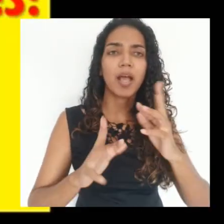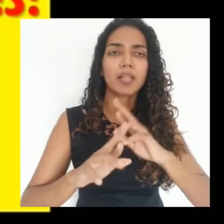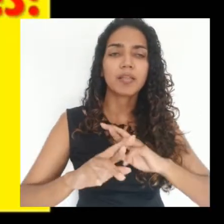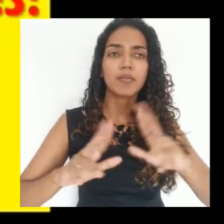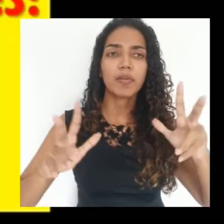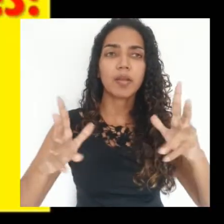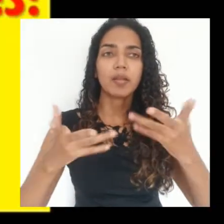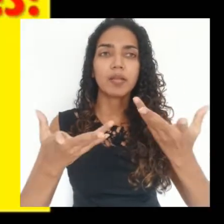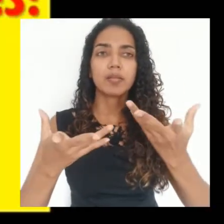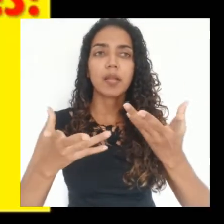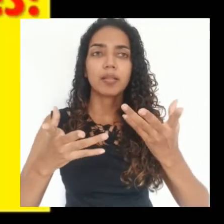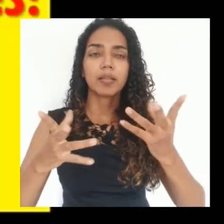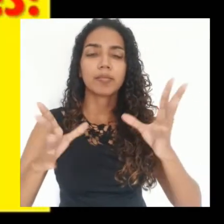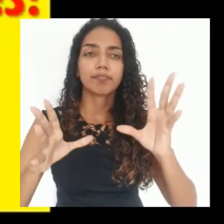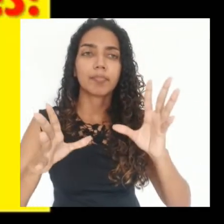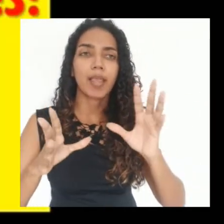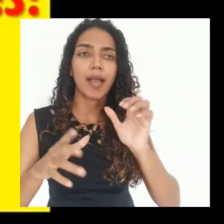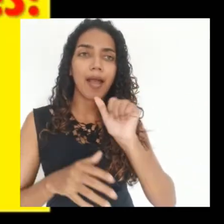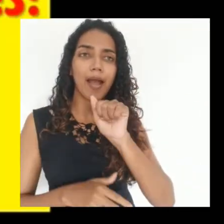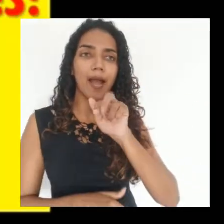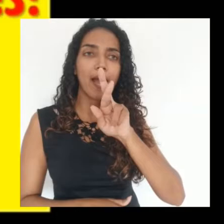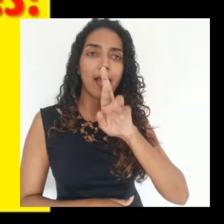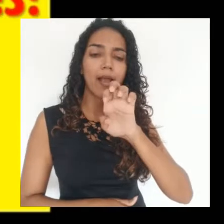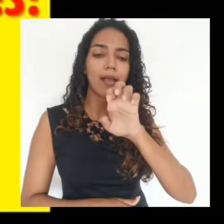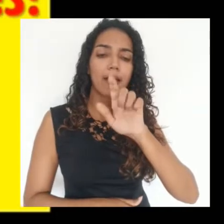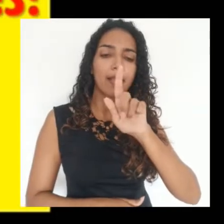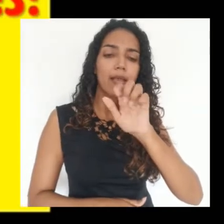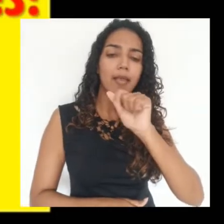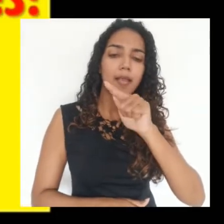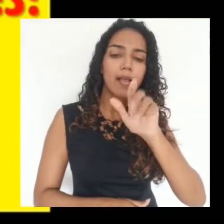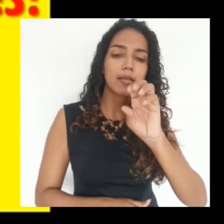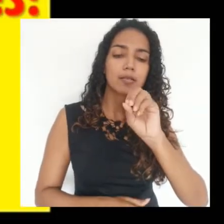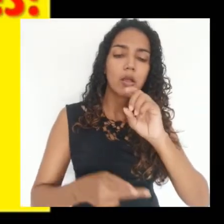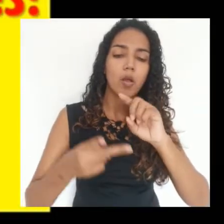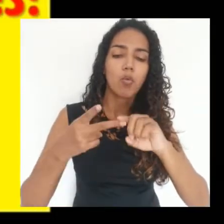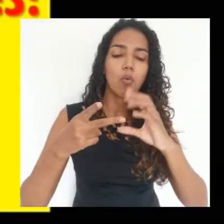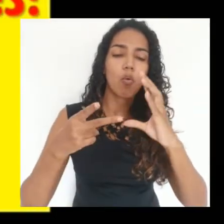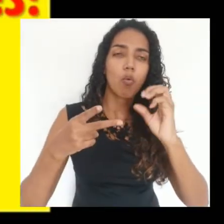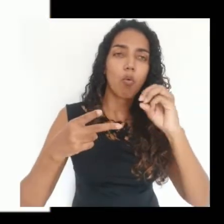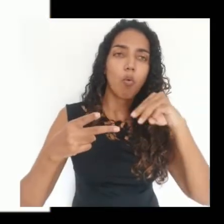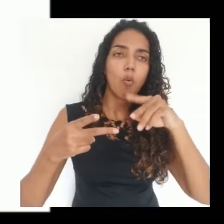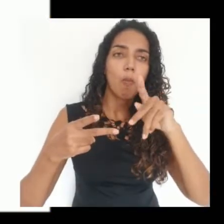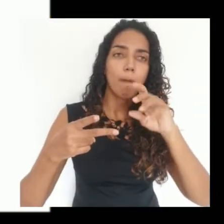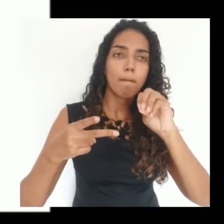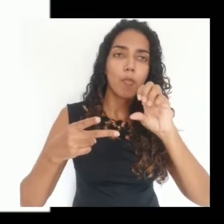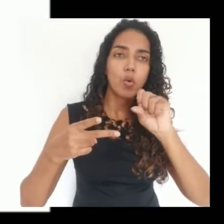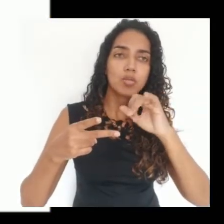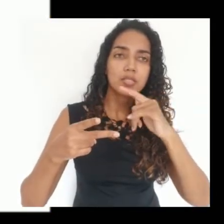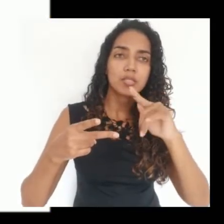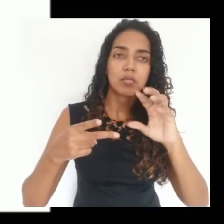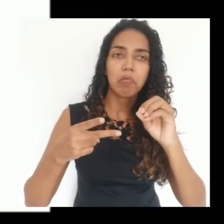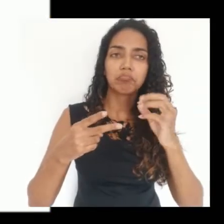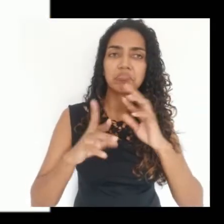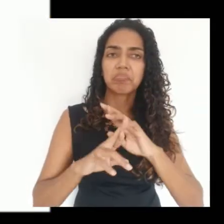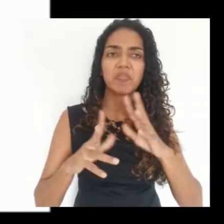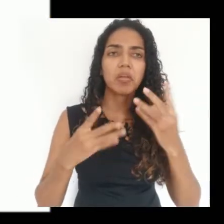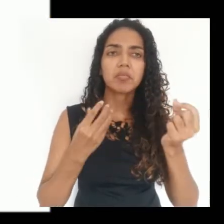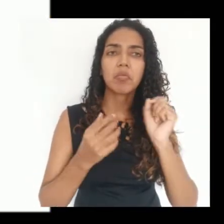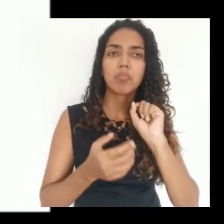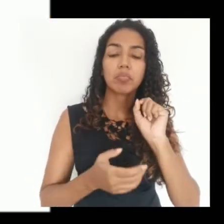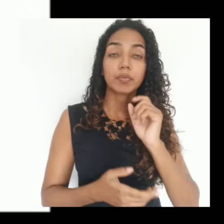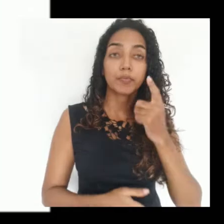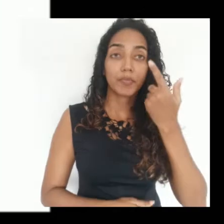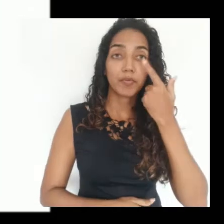e composição? A primeira diferença está na notação. Vamos só relembrar aqui. Na associação, a gente basicamente tem